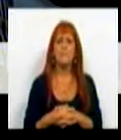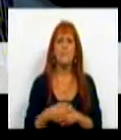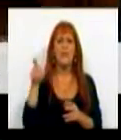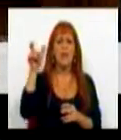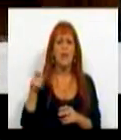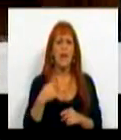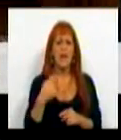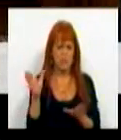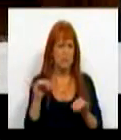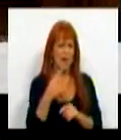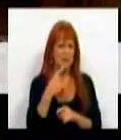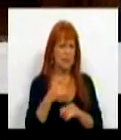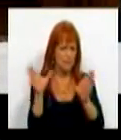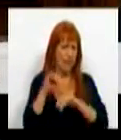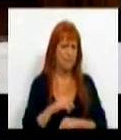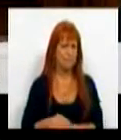Ele até usou algo mais do que isso.